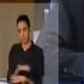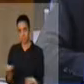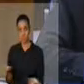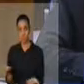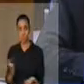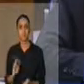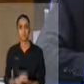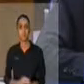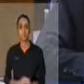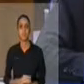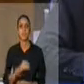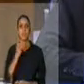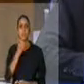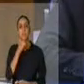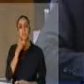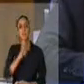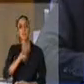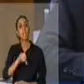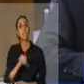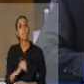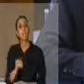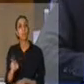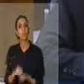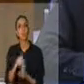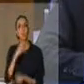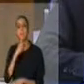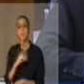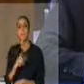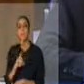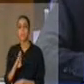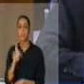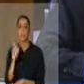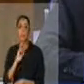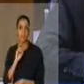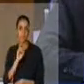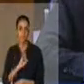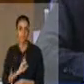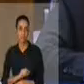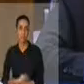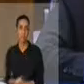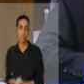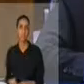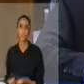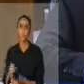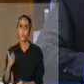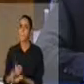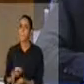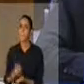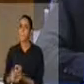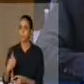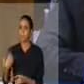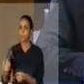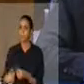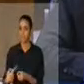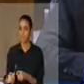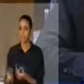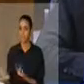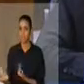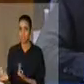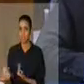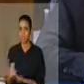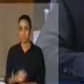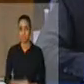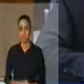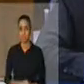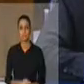dos deputados, a deputada Jô Moraes, do PCdoB de Minas Gerais e conterrânea paraibana.